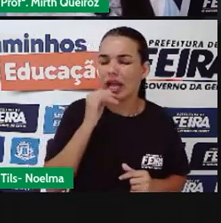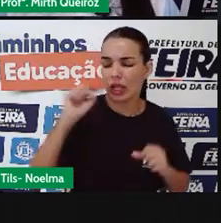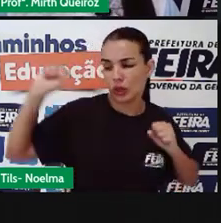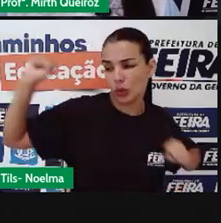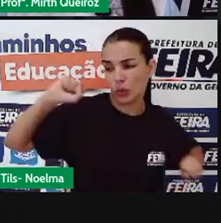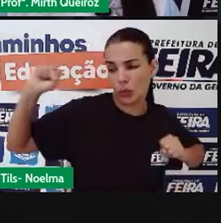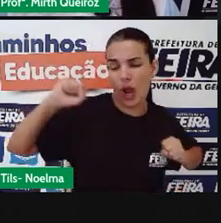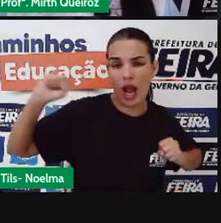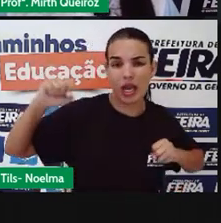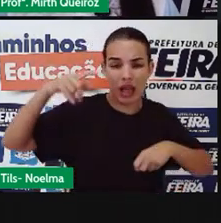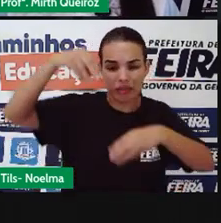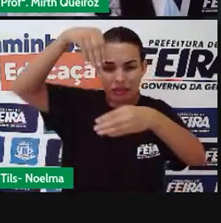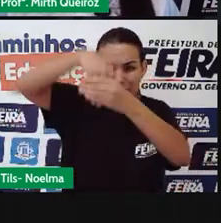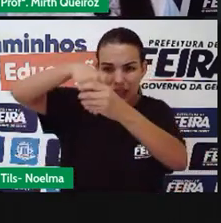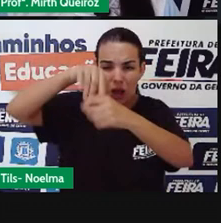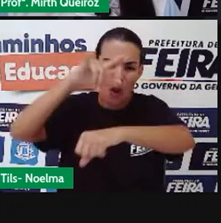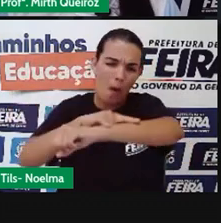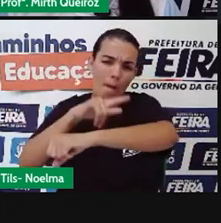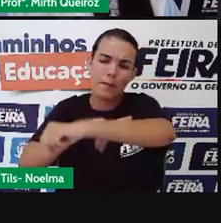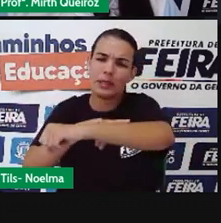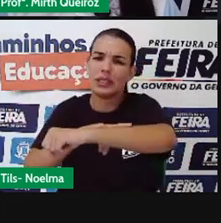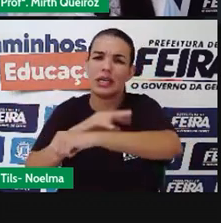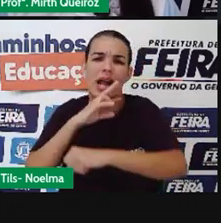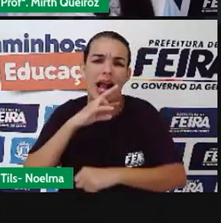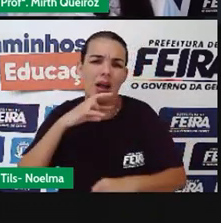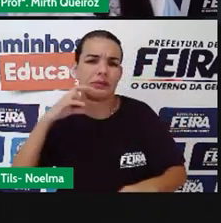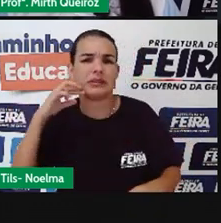ou até mesmo e